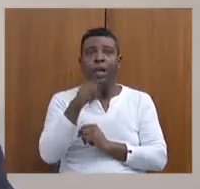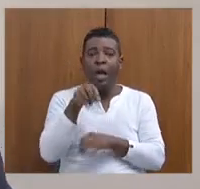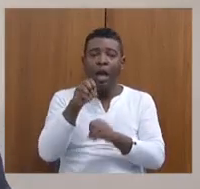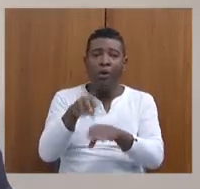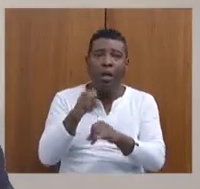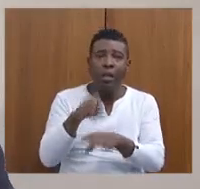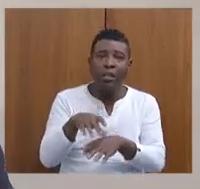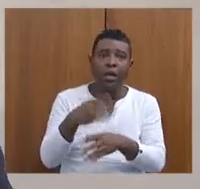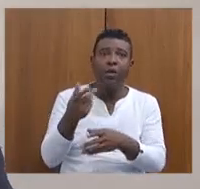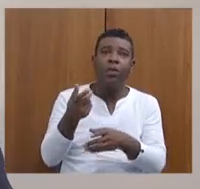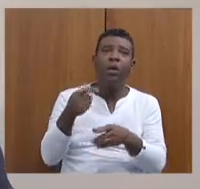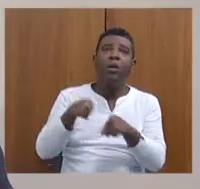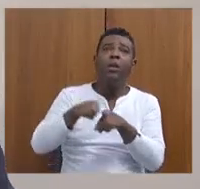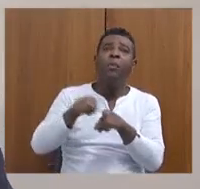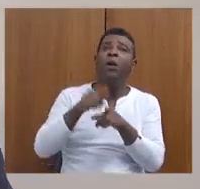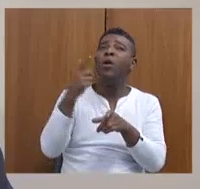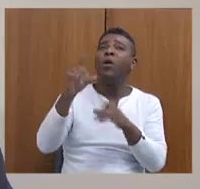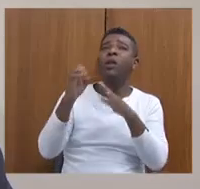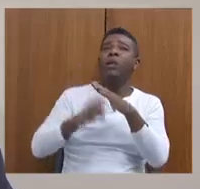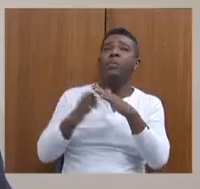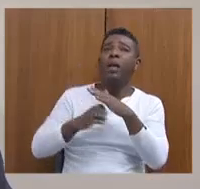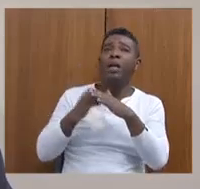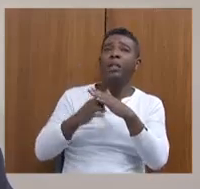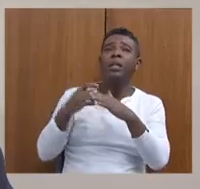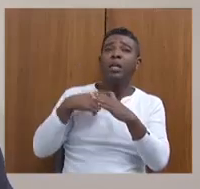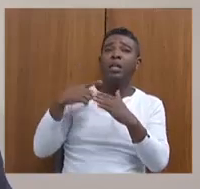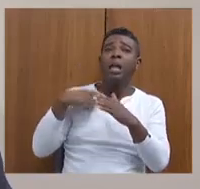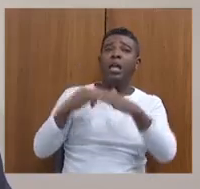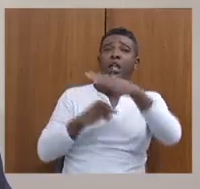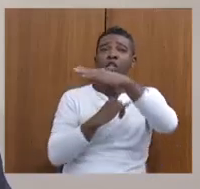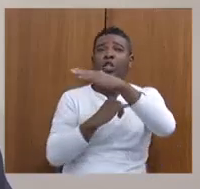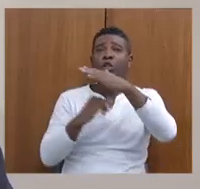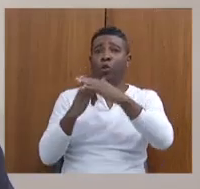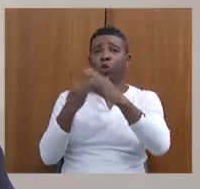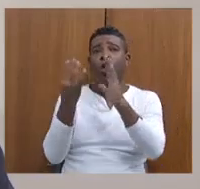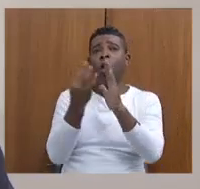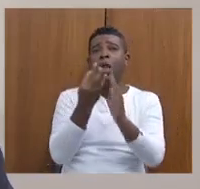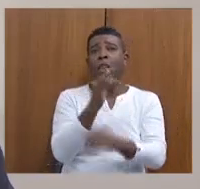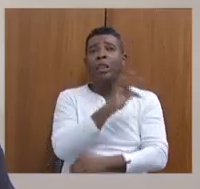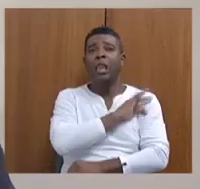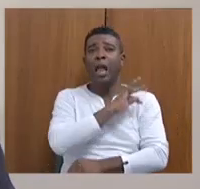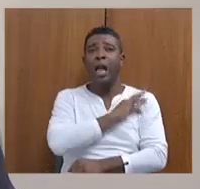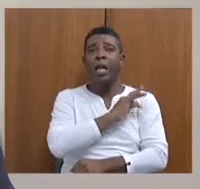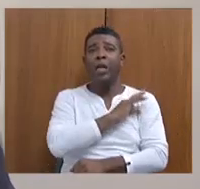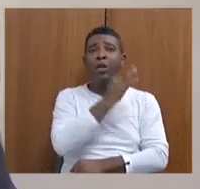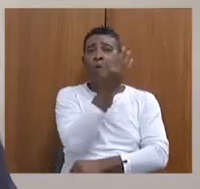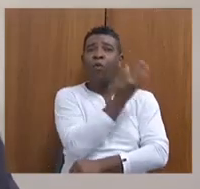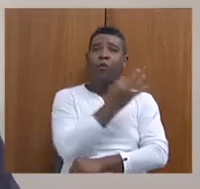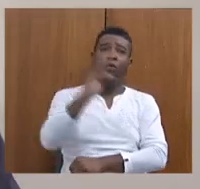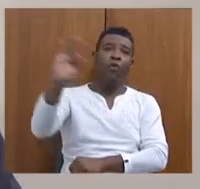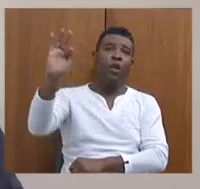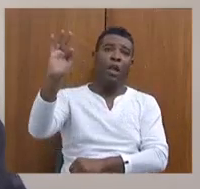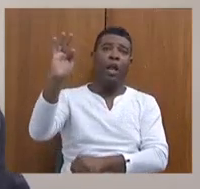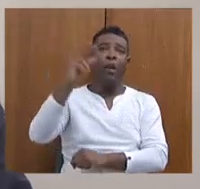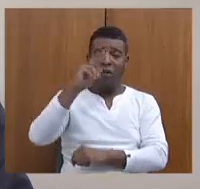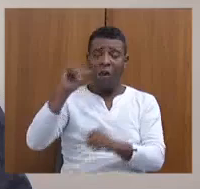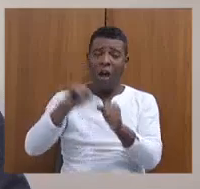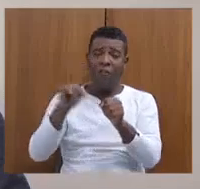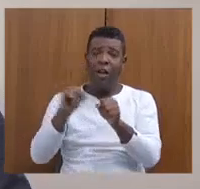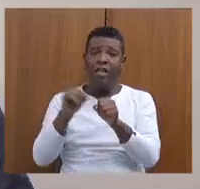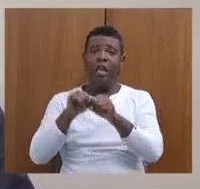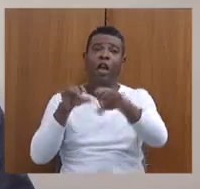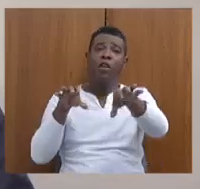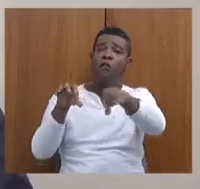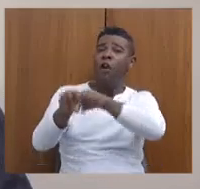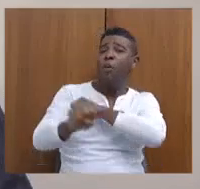se tá em Salinas lá temos o Instituto técnico Federal é que vai fazer a formação de mão de obra temos